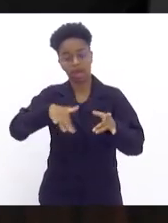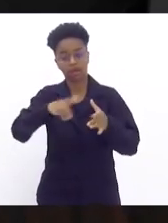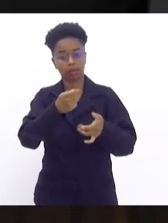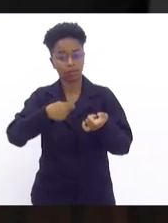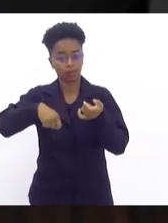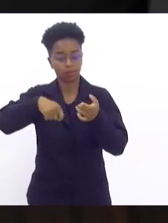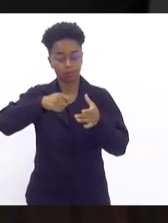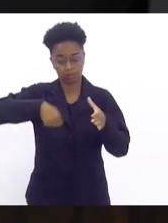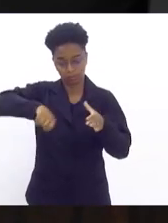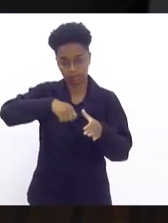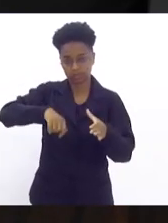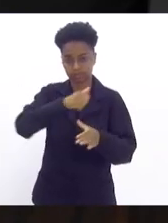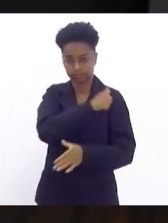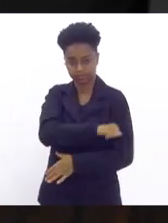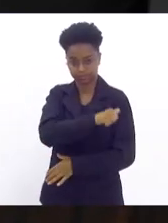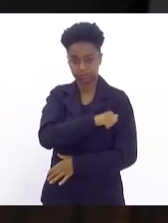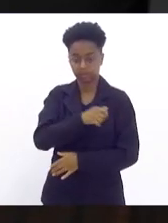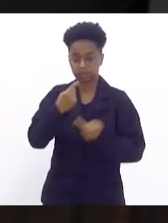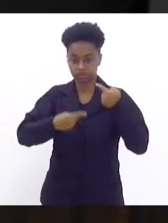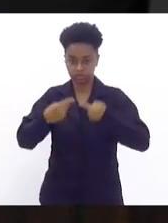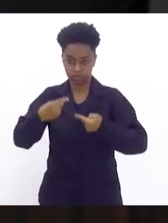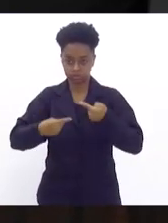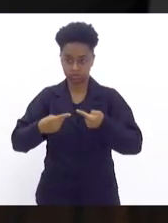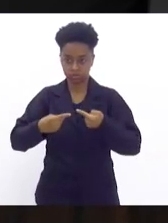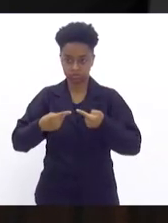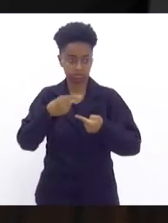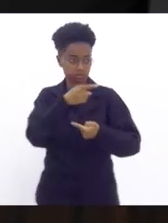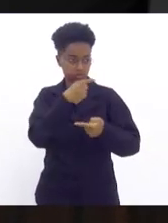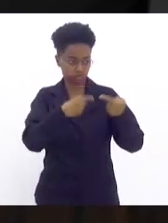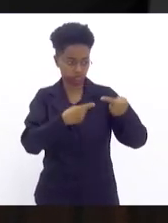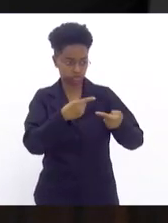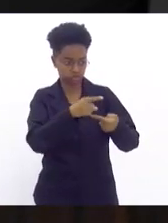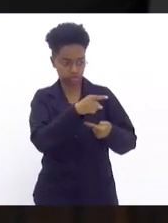em discussão não havendo